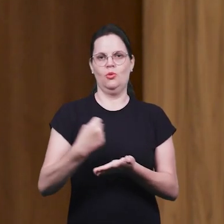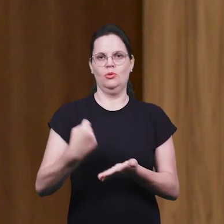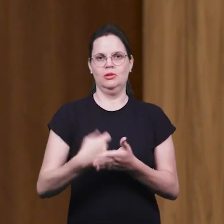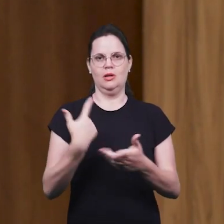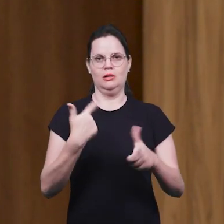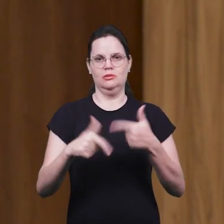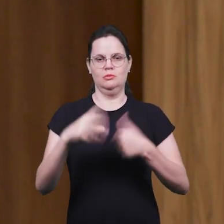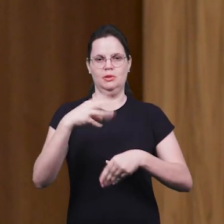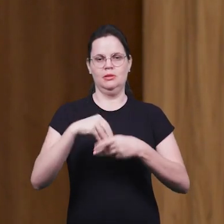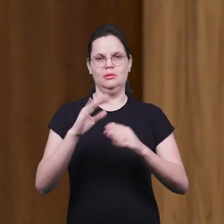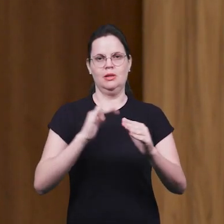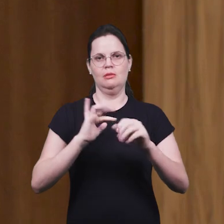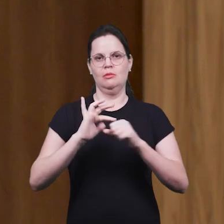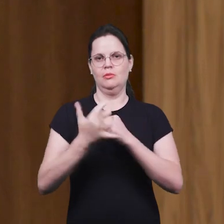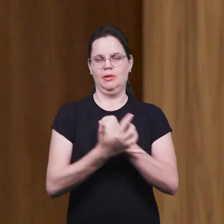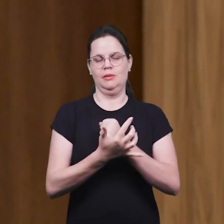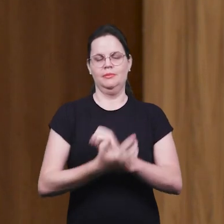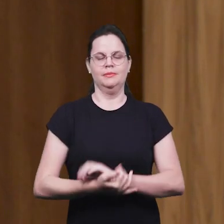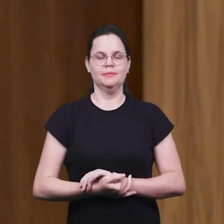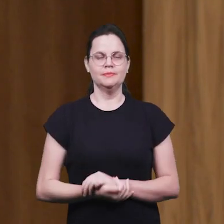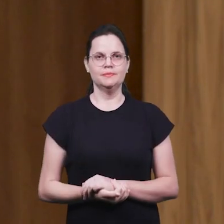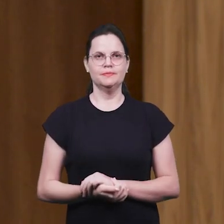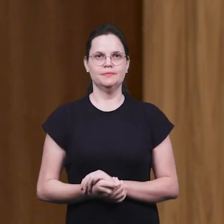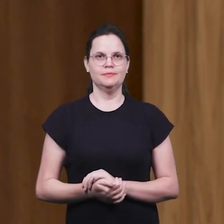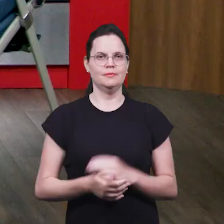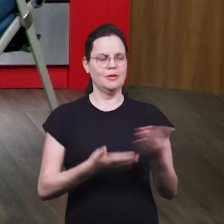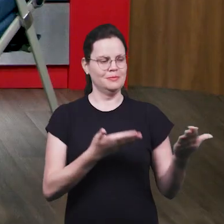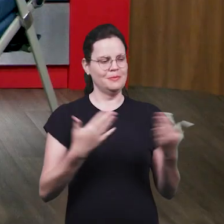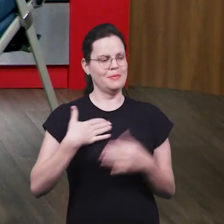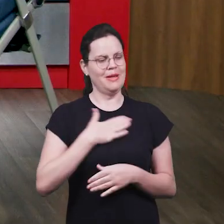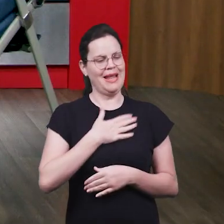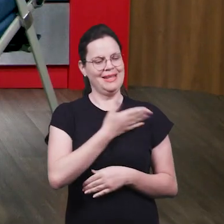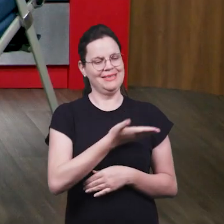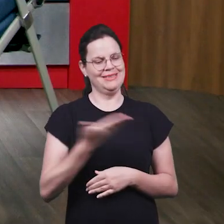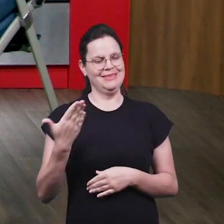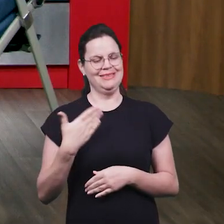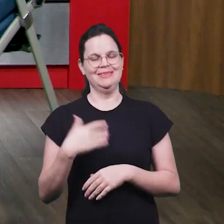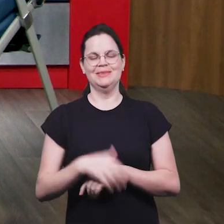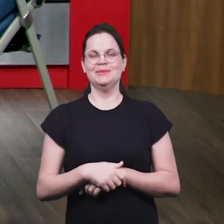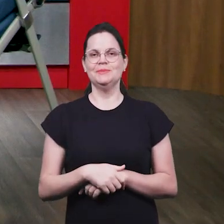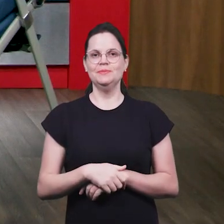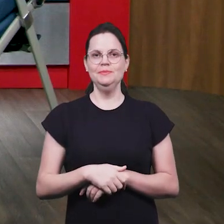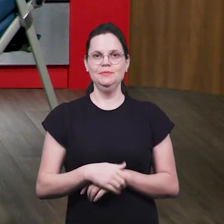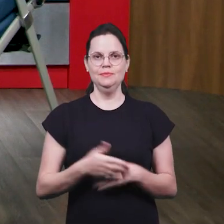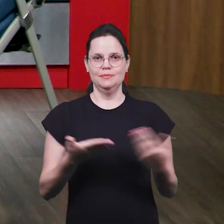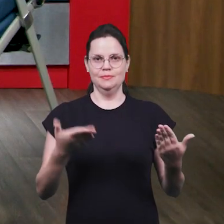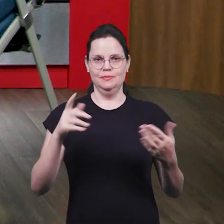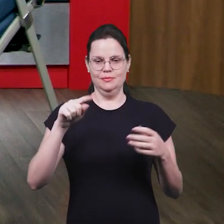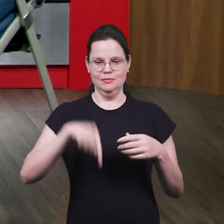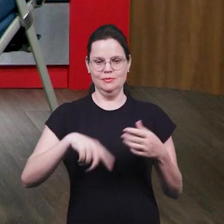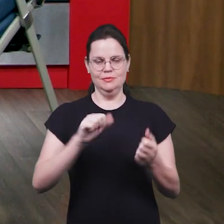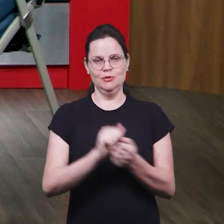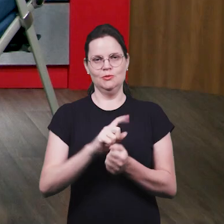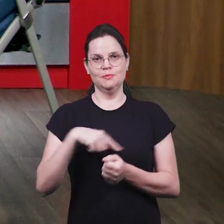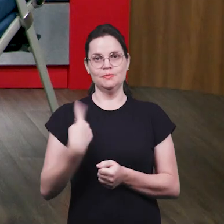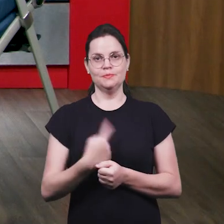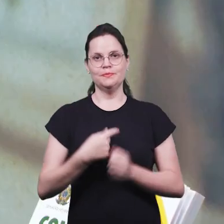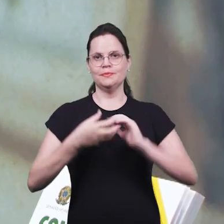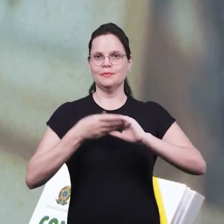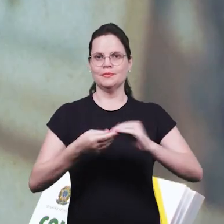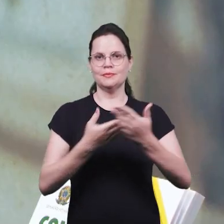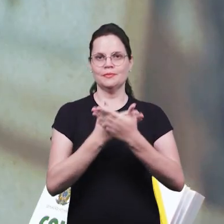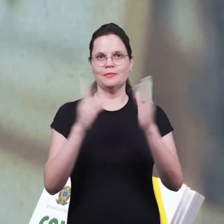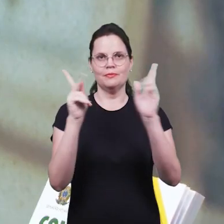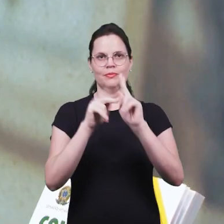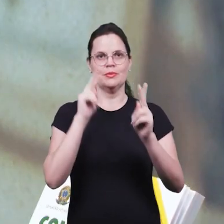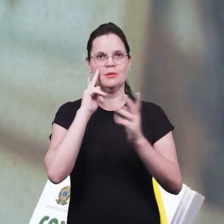a pandemia da Covid-19. Dr. Álvaro, é um prazer tê-lo conosco hoje no nosso programa. Eu saúdo a todos